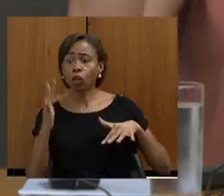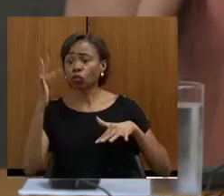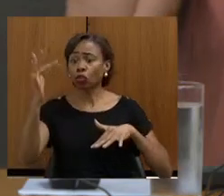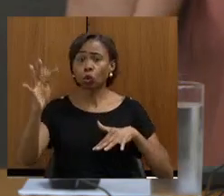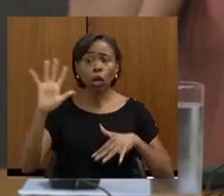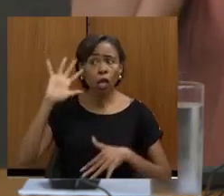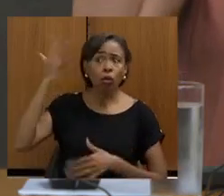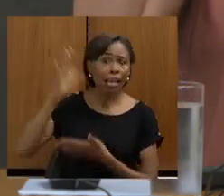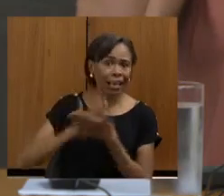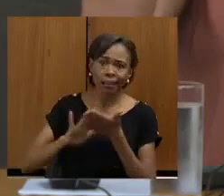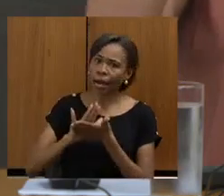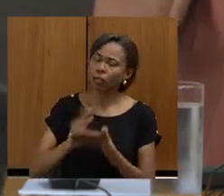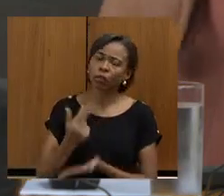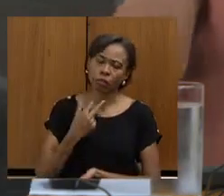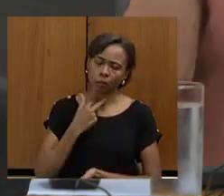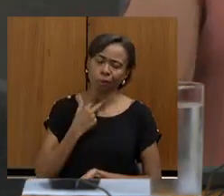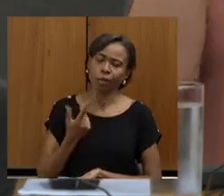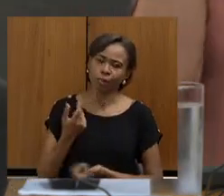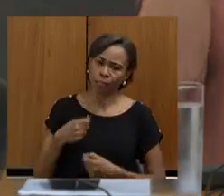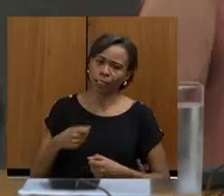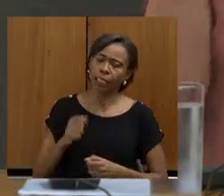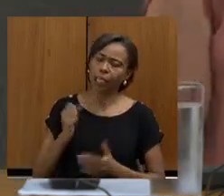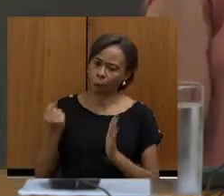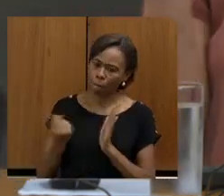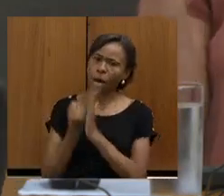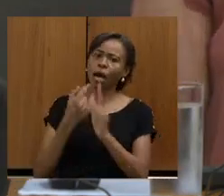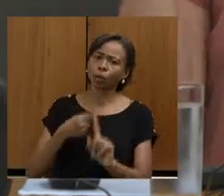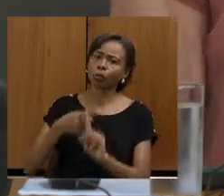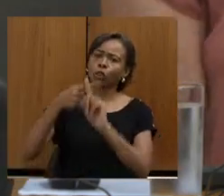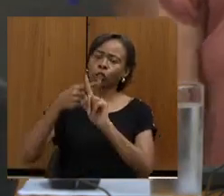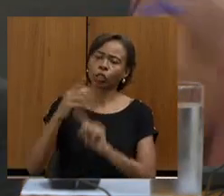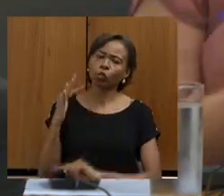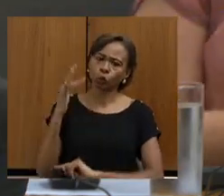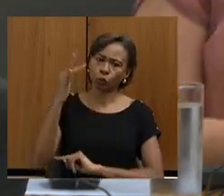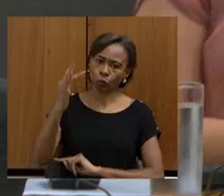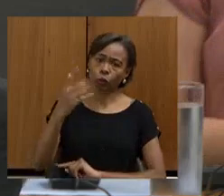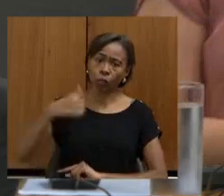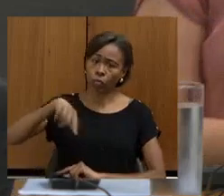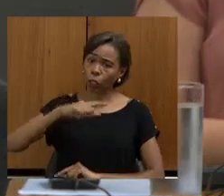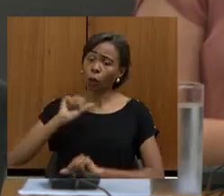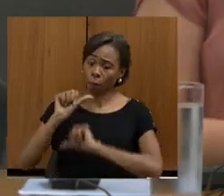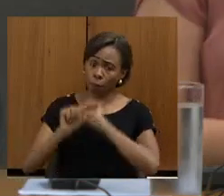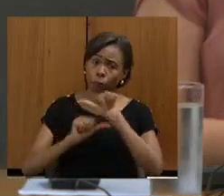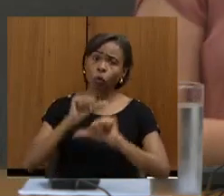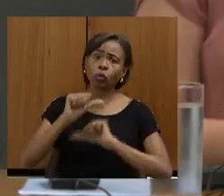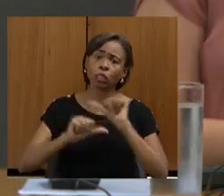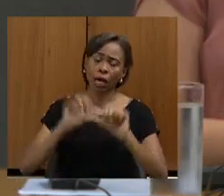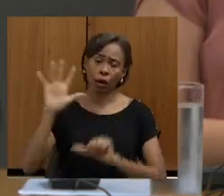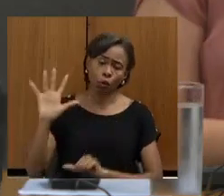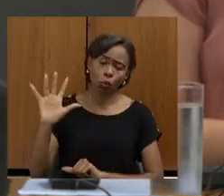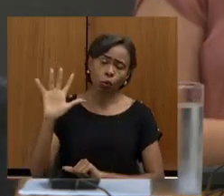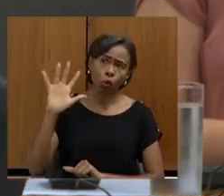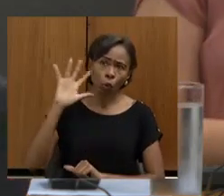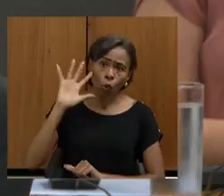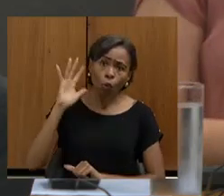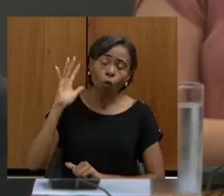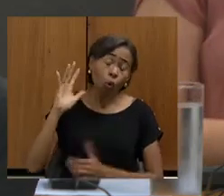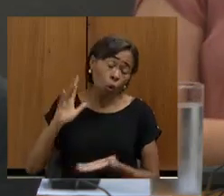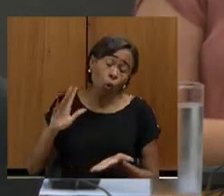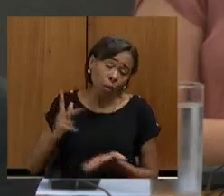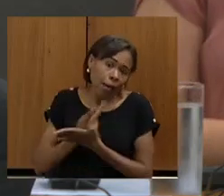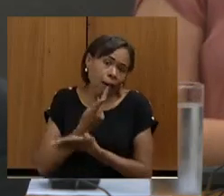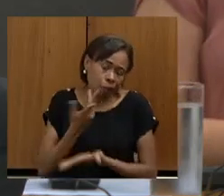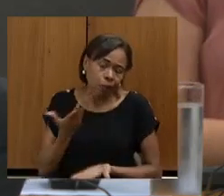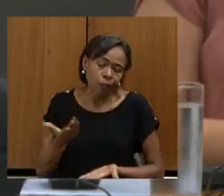e que não deixe um legado positivo, doutora Michele, para que a gente possa mudar as realidades instaladas que vão